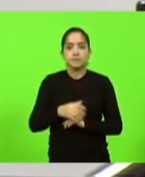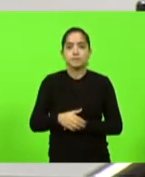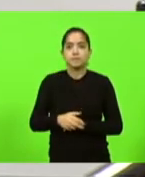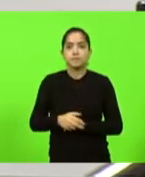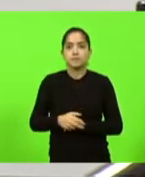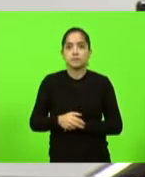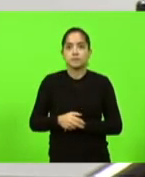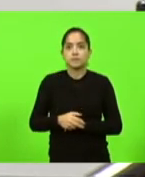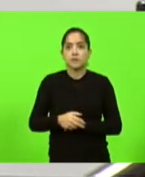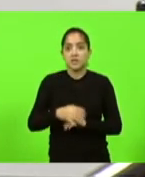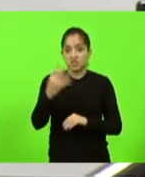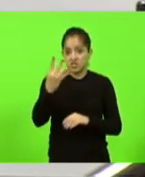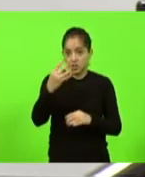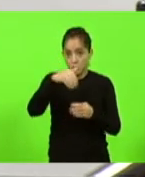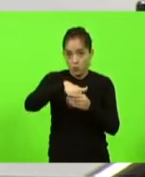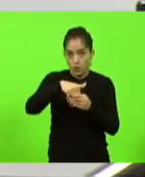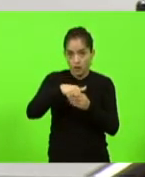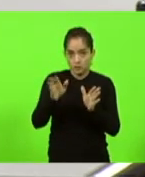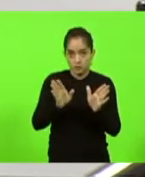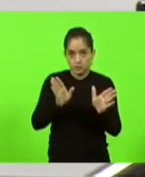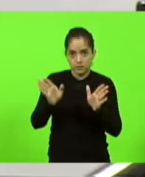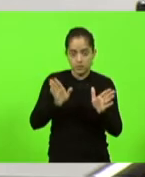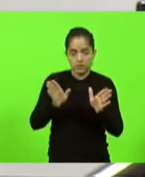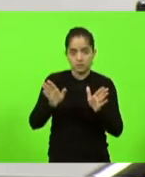eu estou no 4º mandato, graças a Deus.